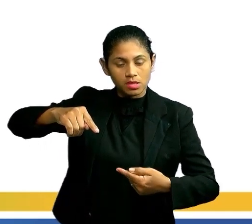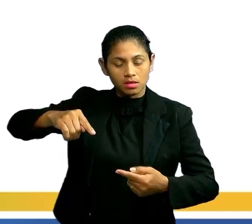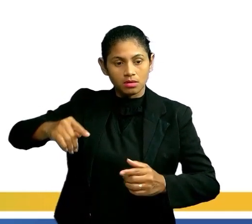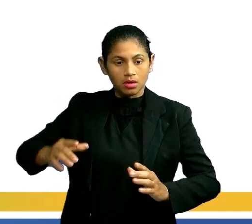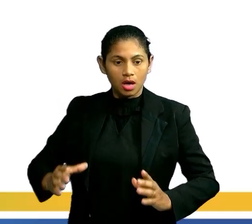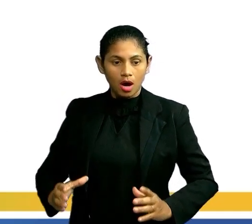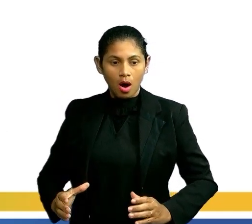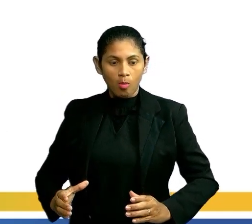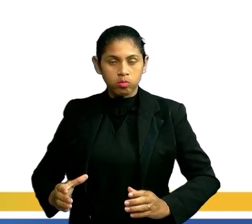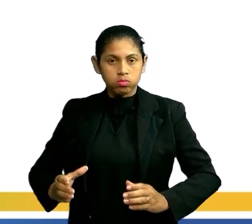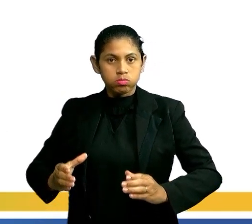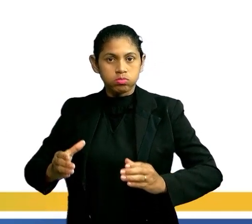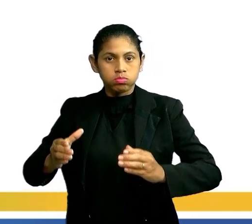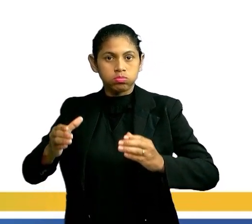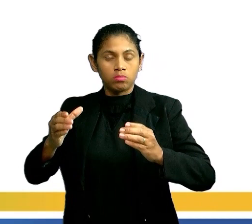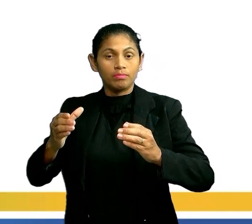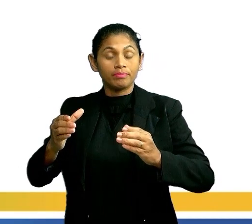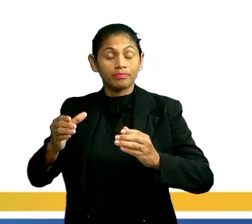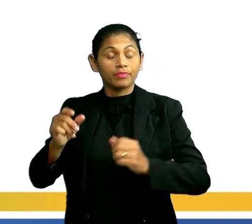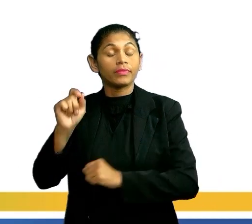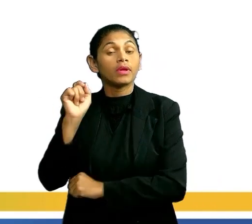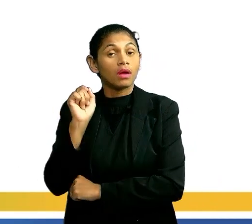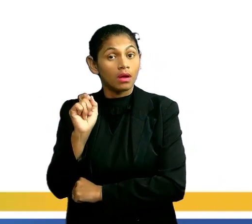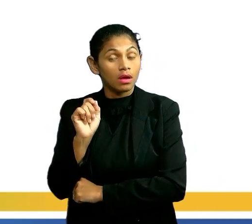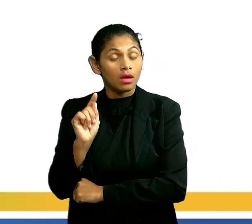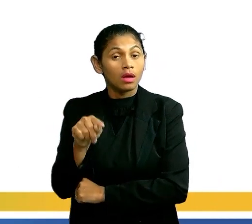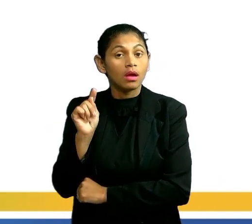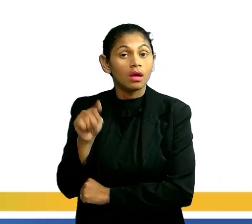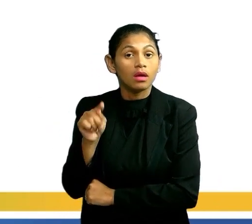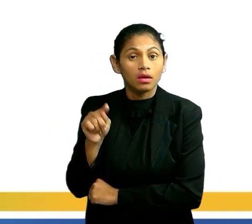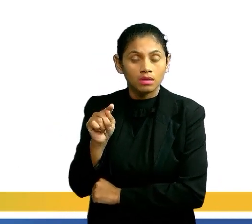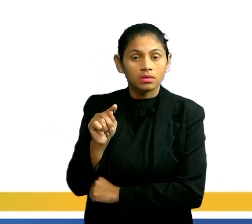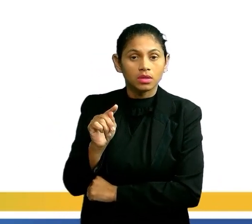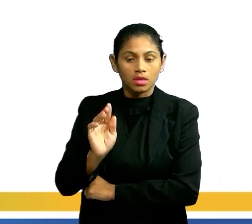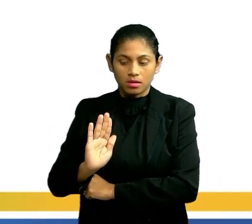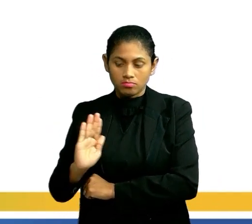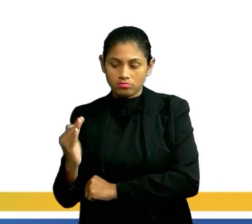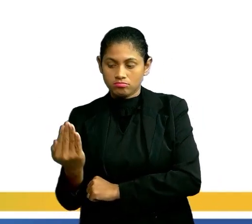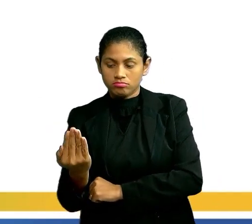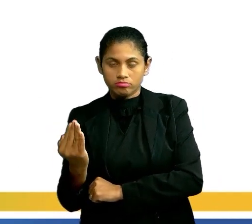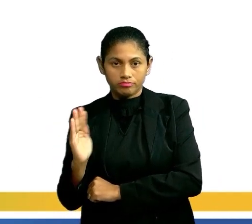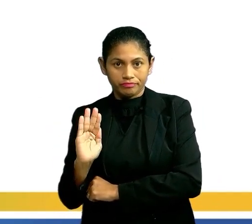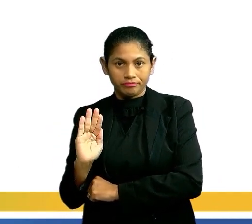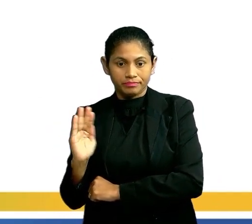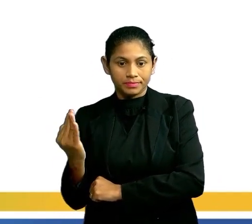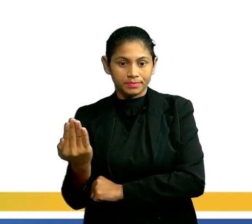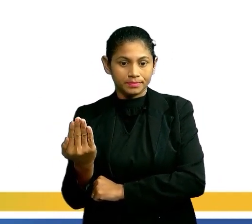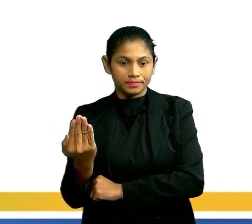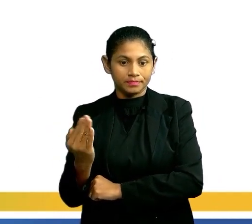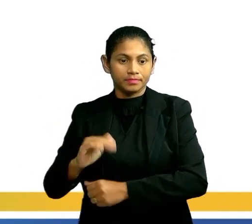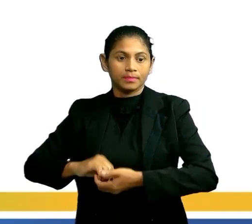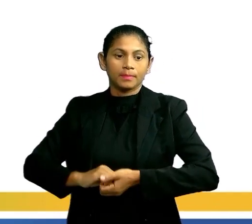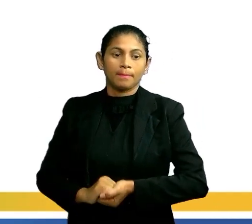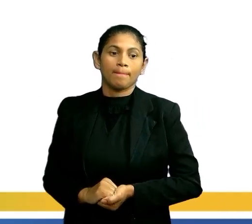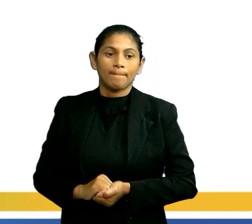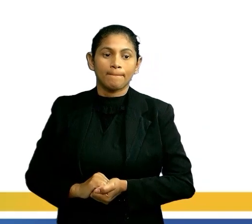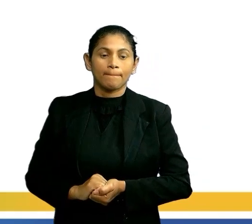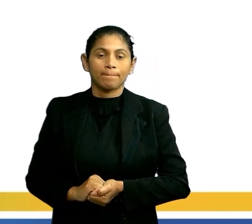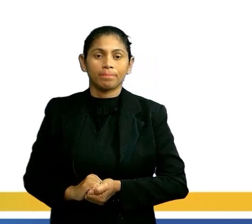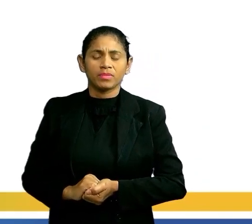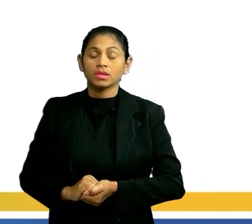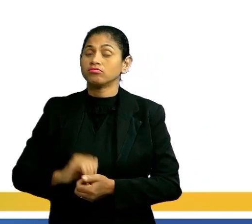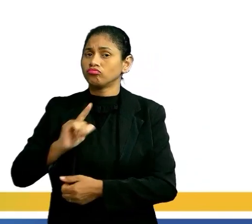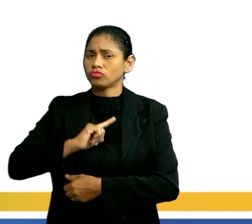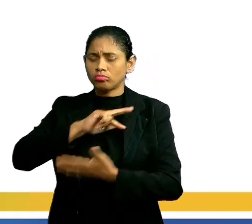lateral, a área lateral, ela é uma superfície curva, então por isso ela é chamada de corpo redondo. Há